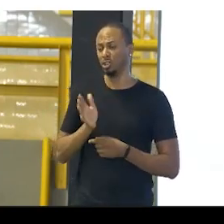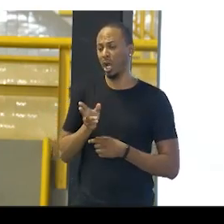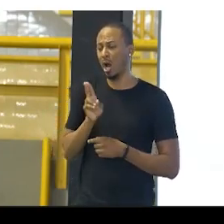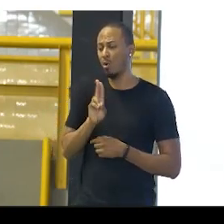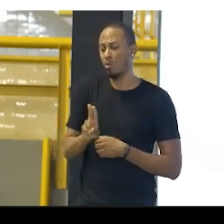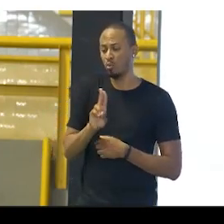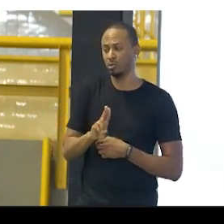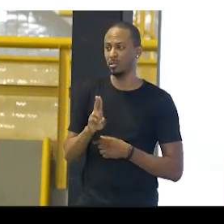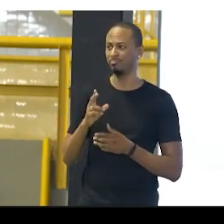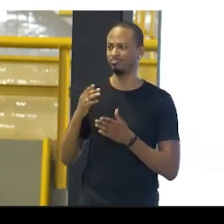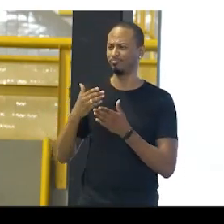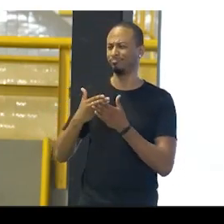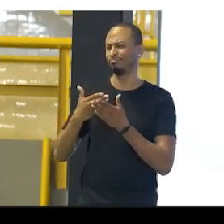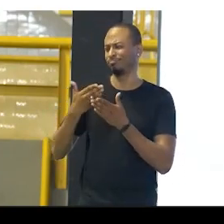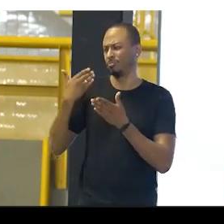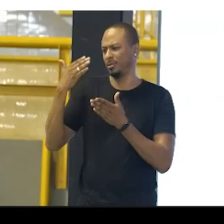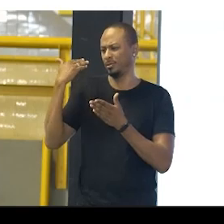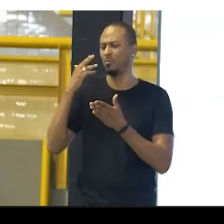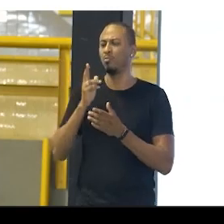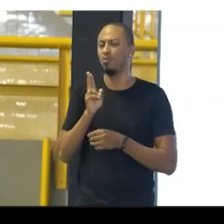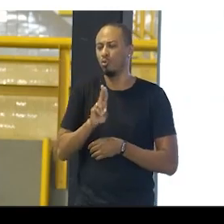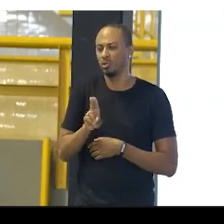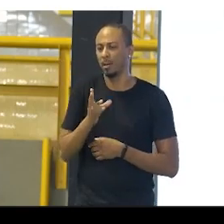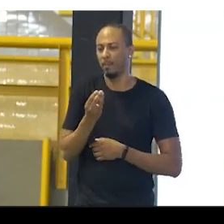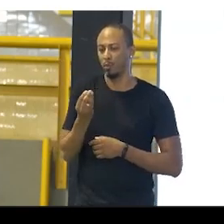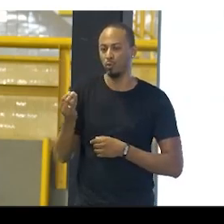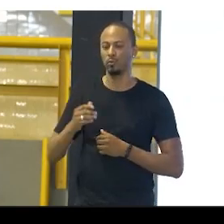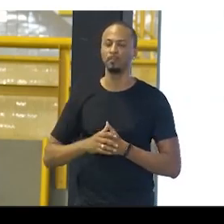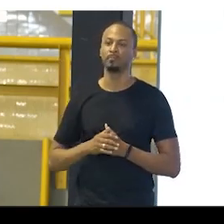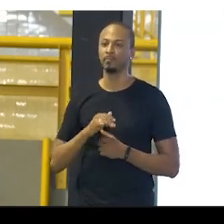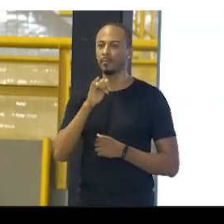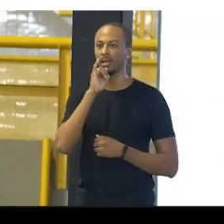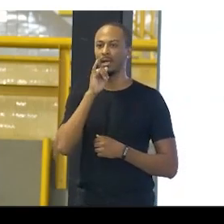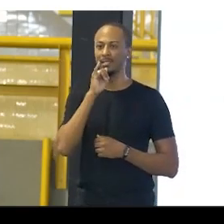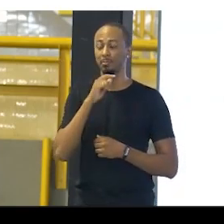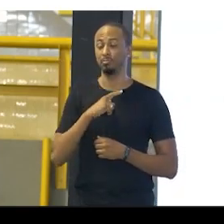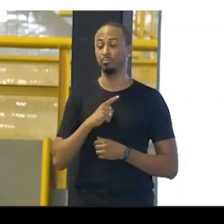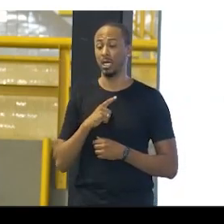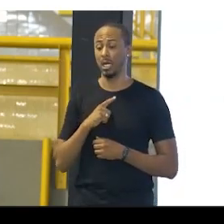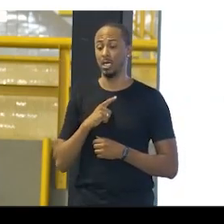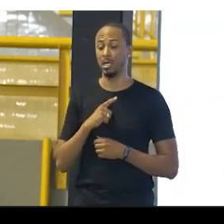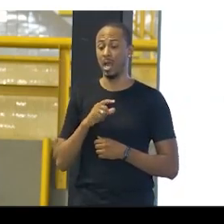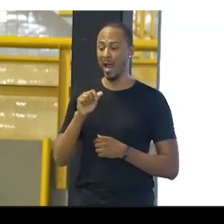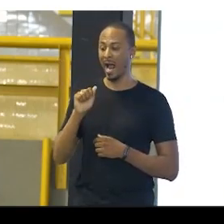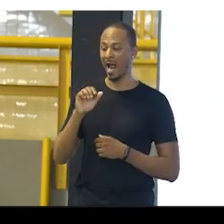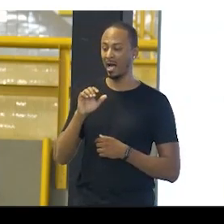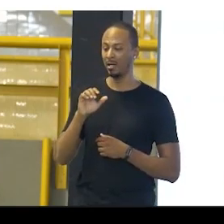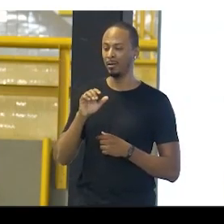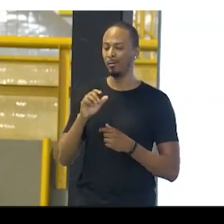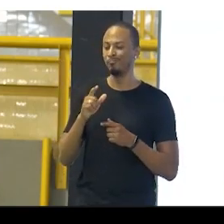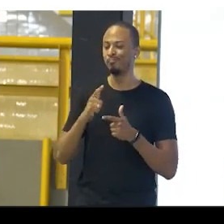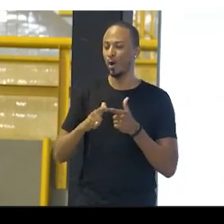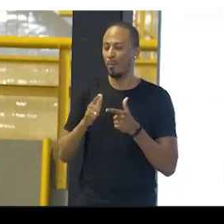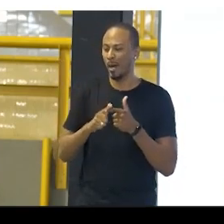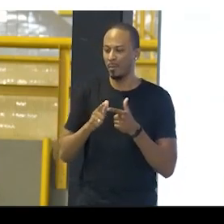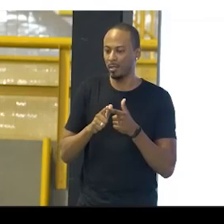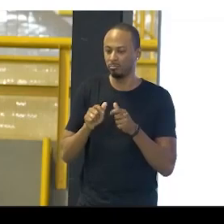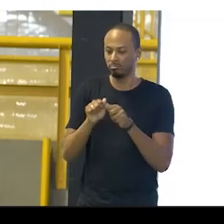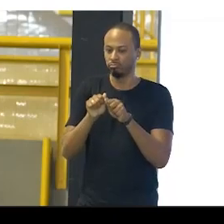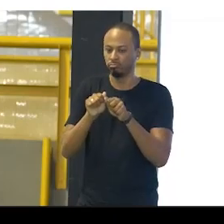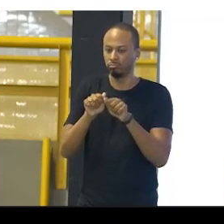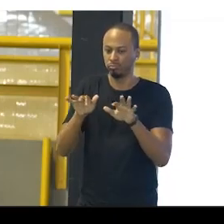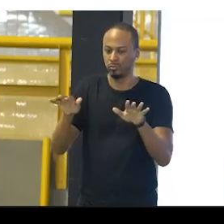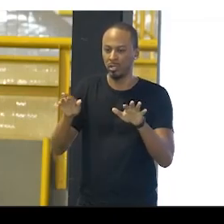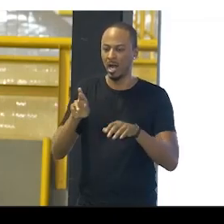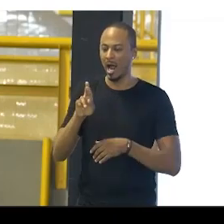dedos os acidentes. Só que é óbvio, né? Qualquer que seja o acidente, libera a radioatividade, que no caso lá de Chernobyl,